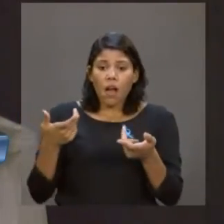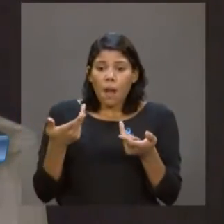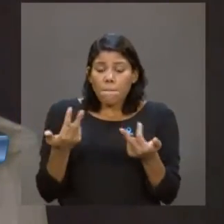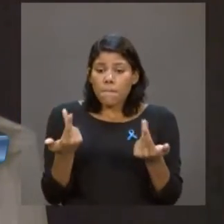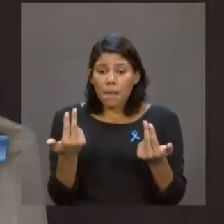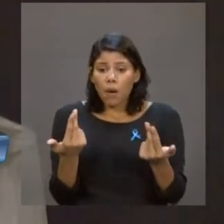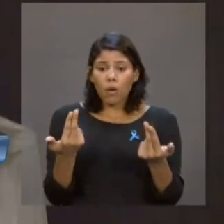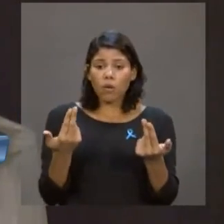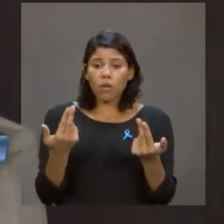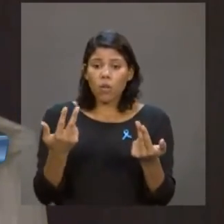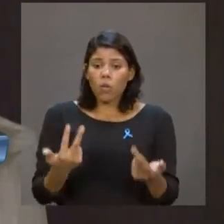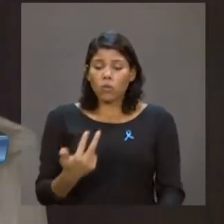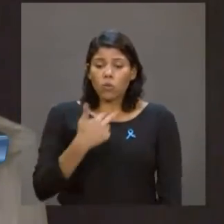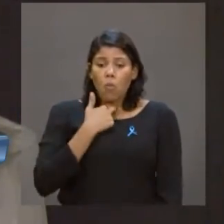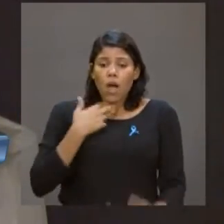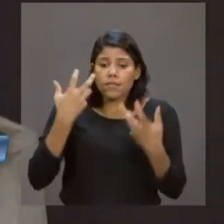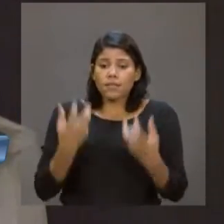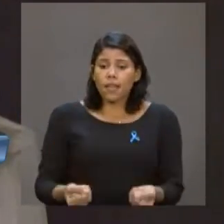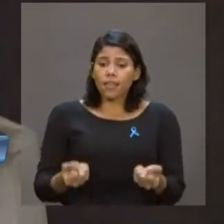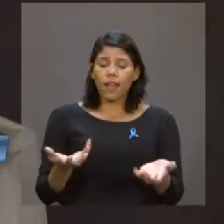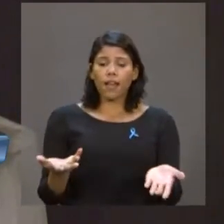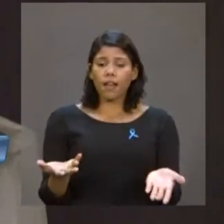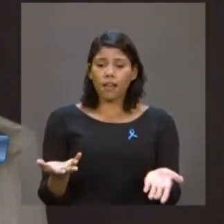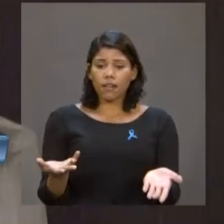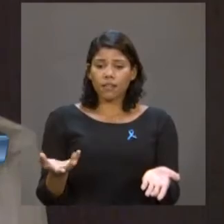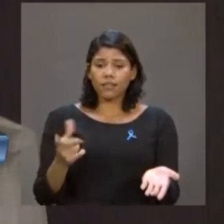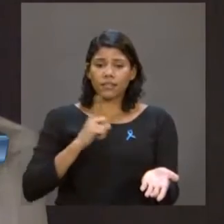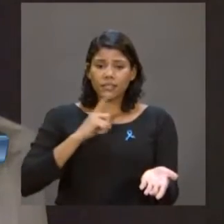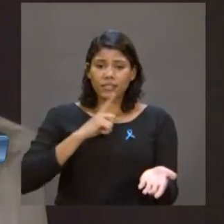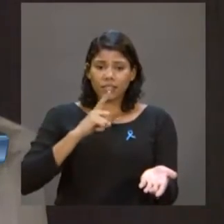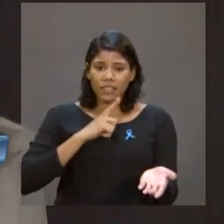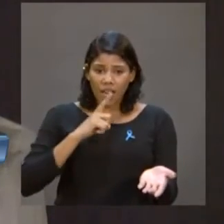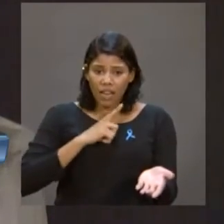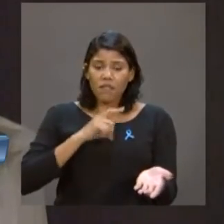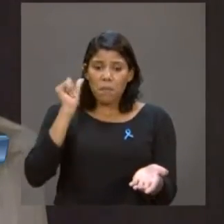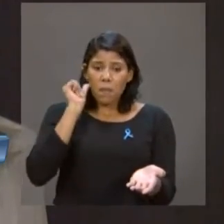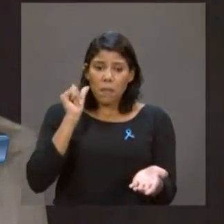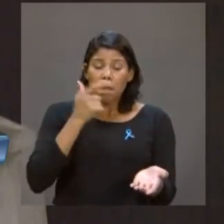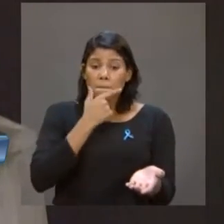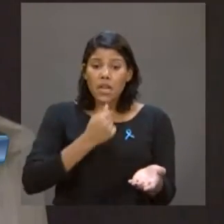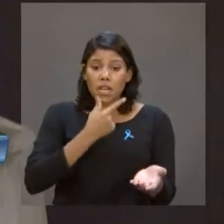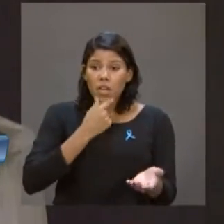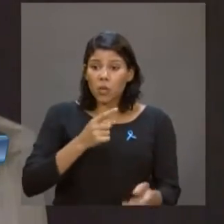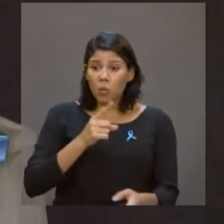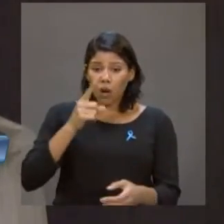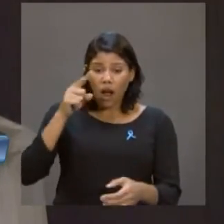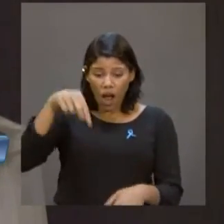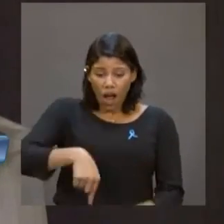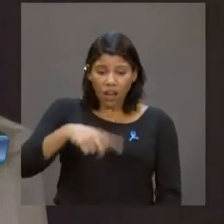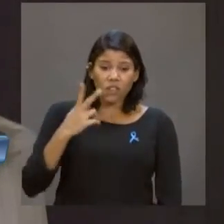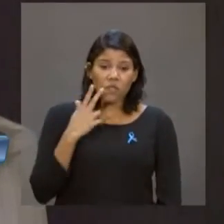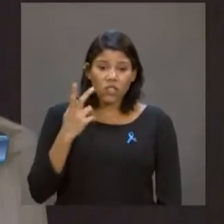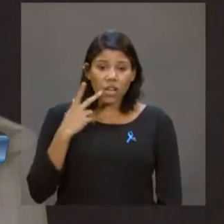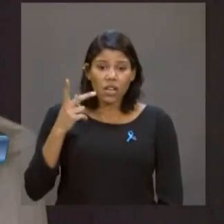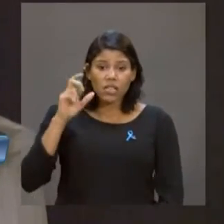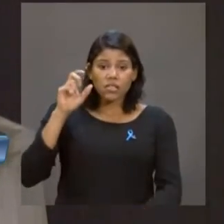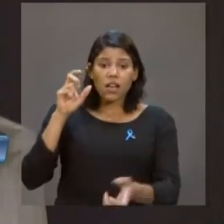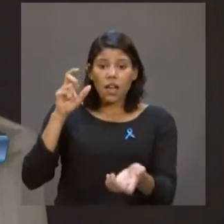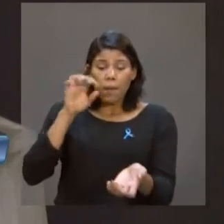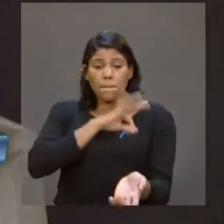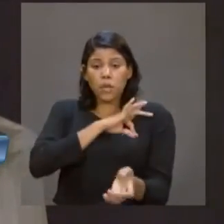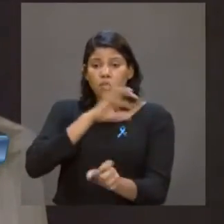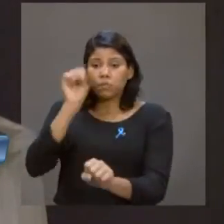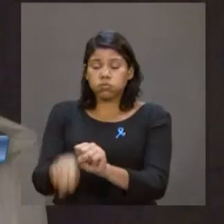sobre isso na semana passada, da morte do menino Juan, de 14 anos, lá no Vicente Pison. Esta violência de Estado, ela não